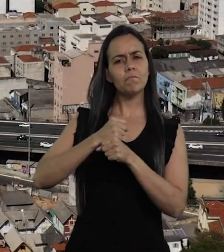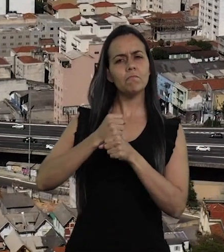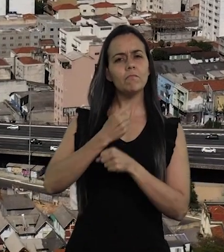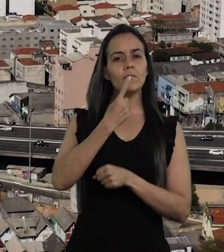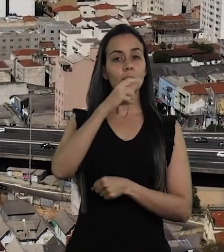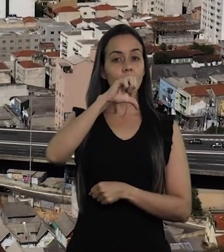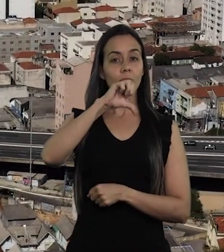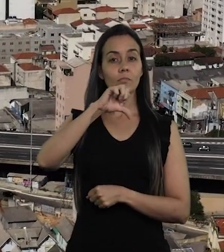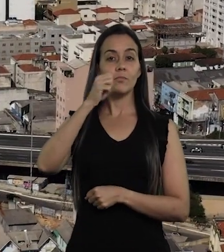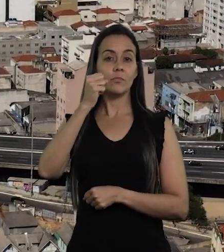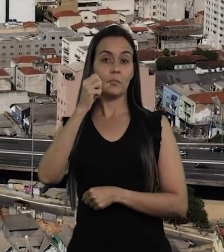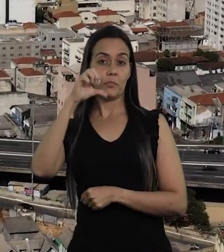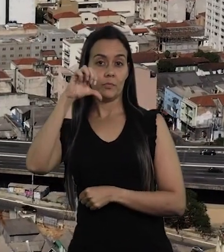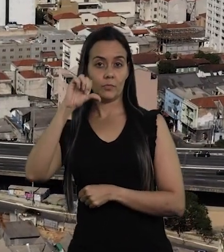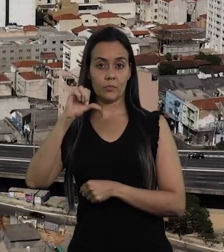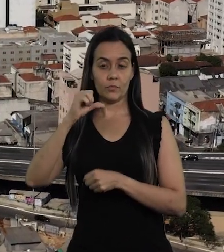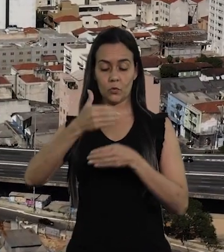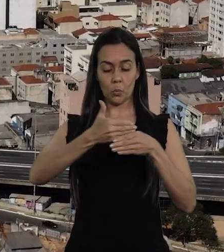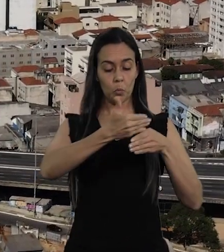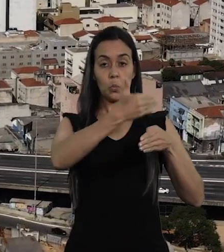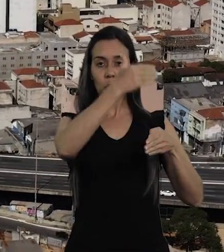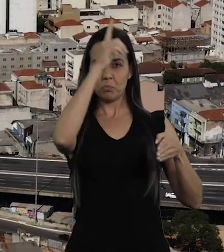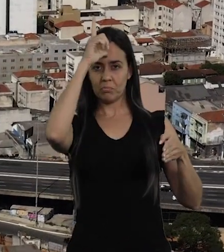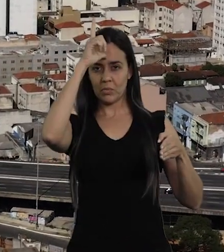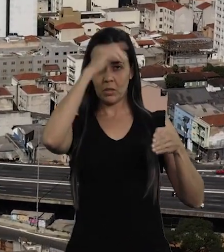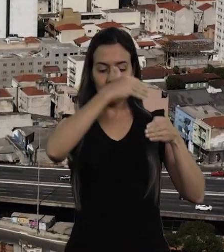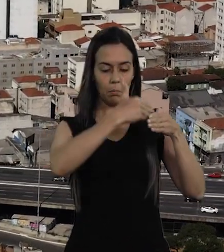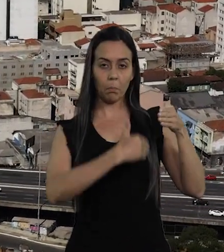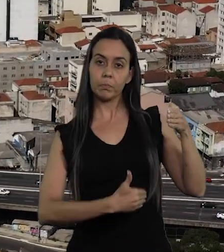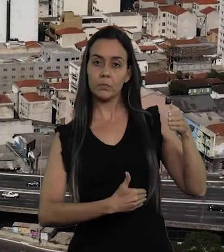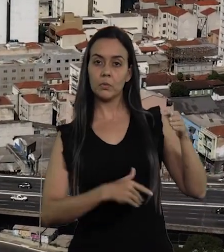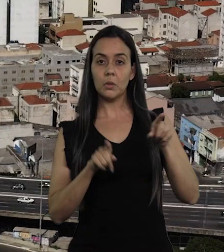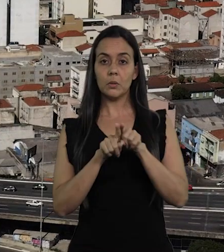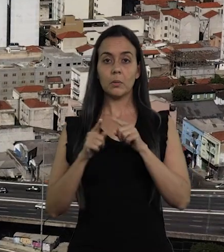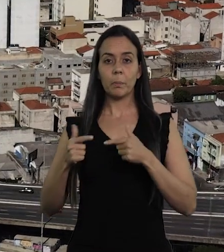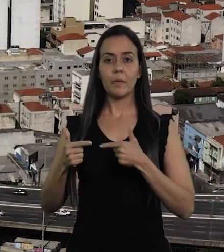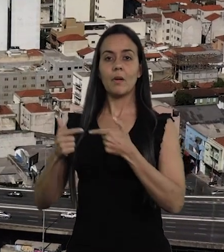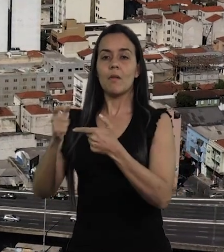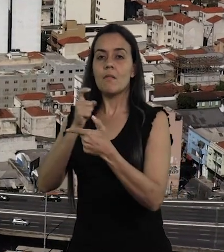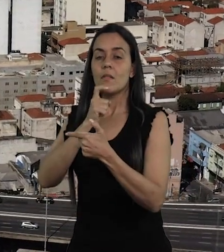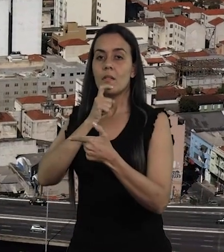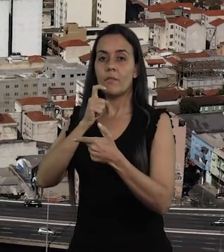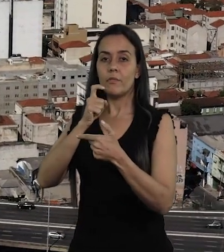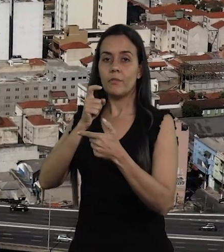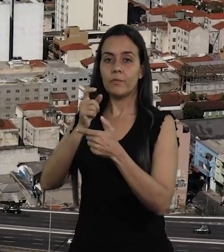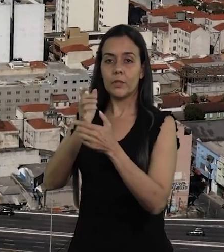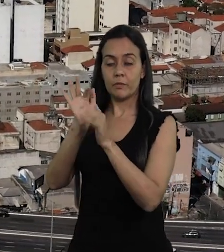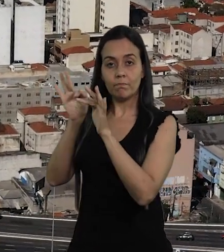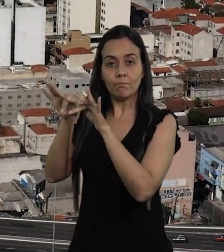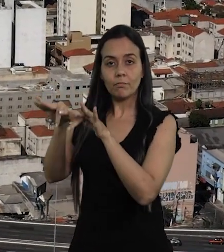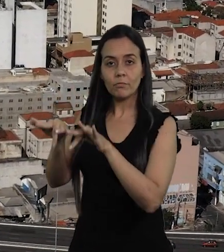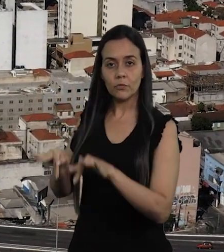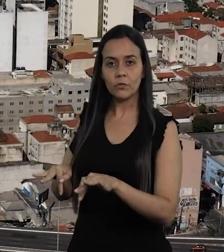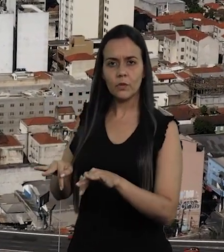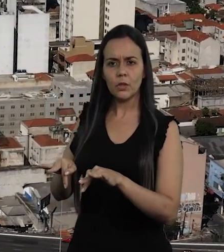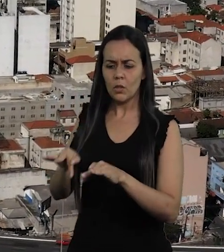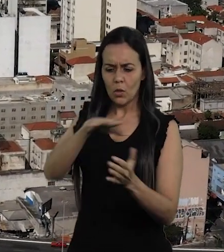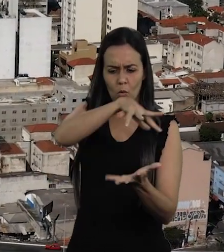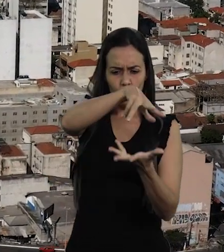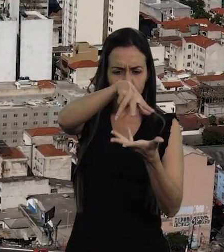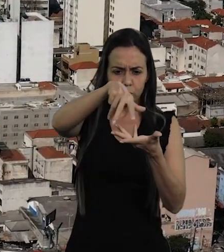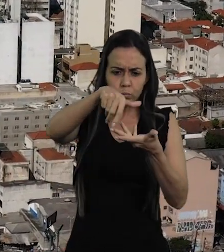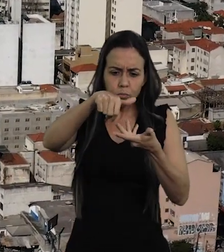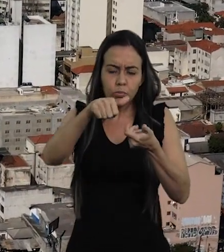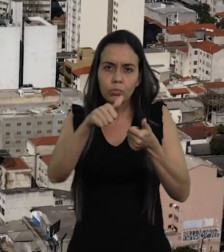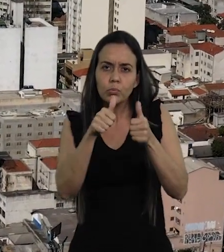1989, com a queda do Muro de Berlim e o fim da Guerra Fria, o mundo da arte começa, então, a se reconfigurar. E